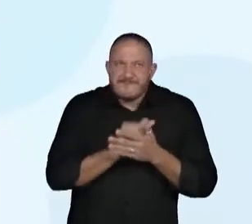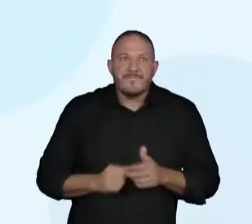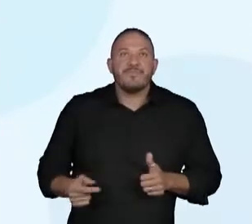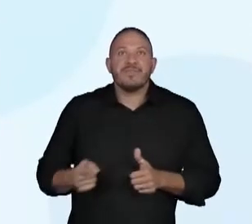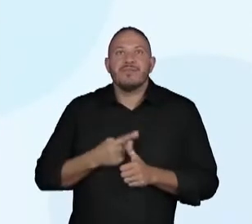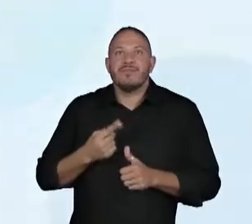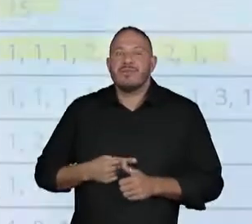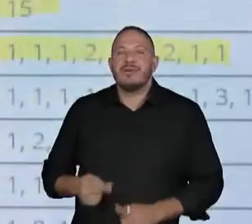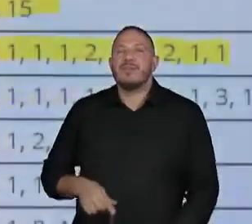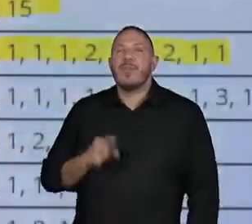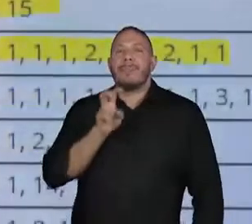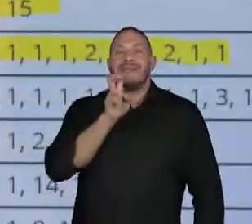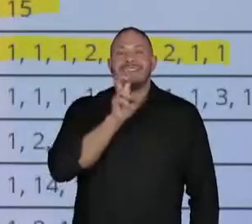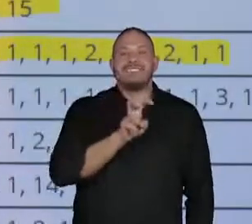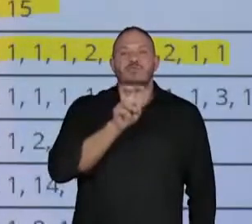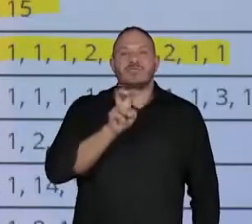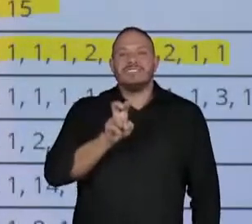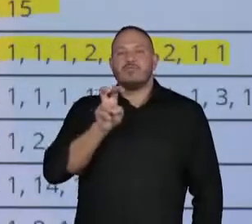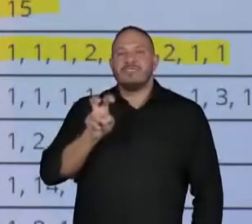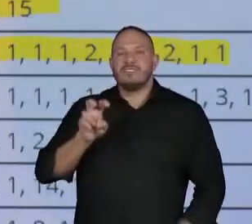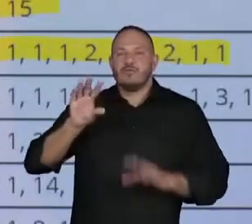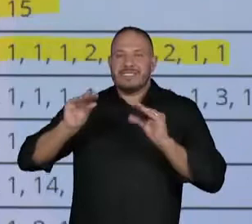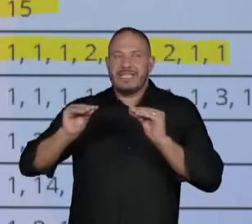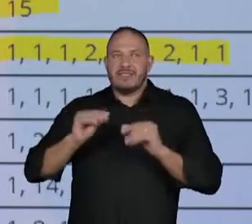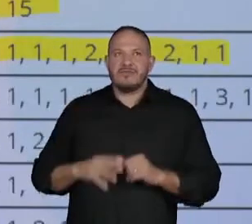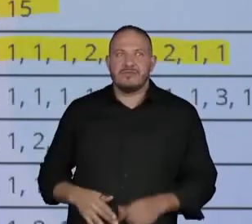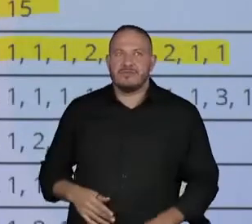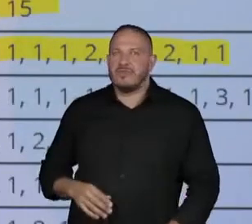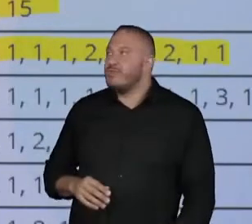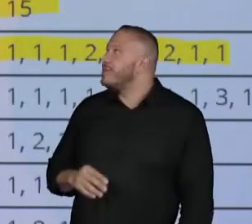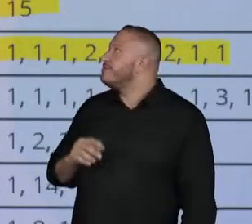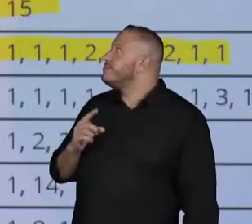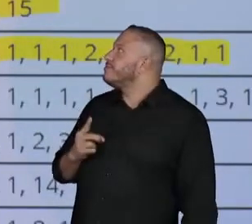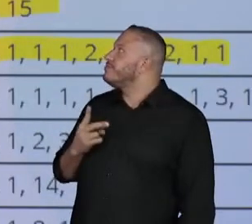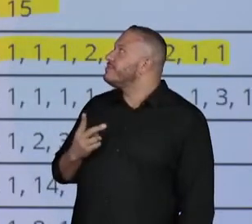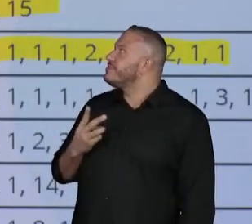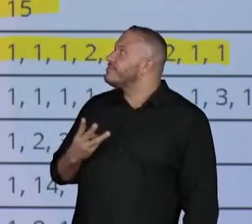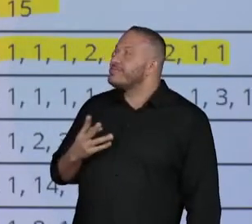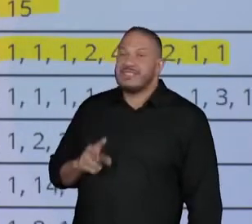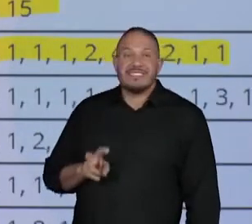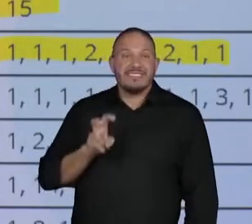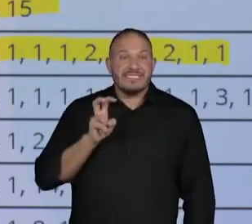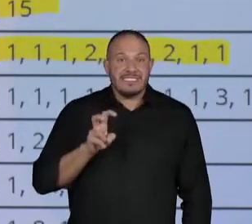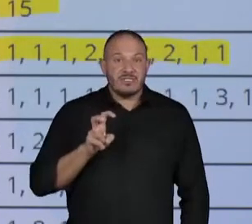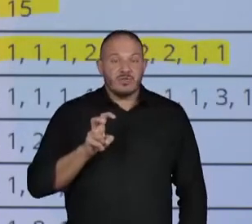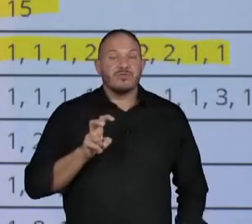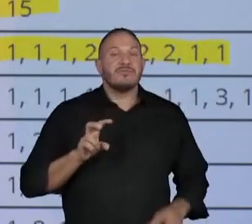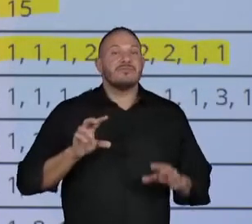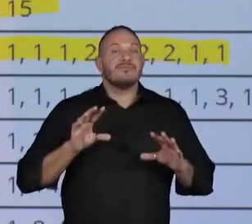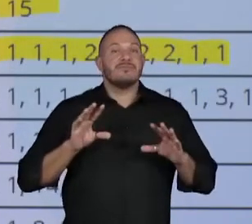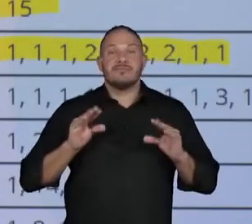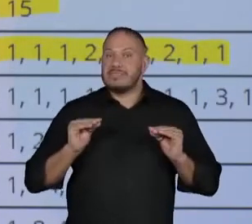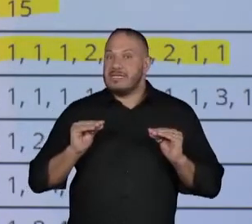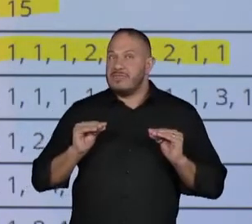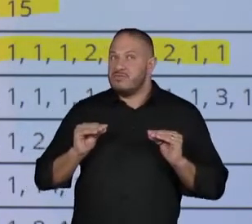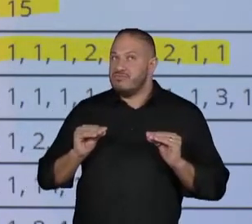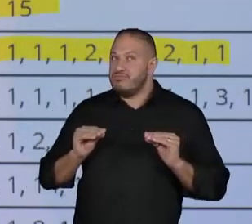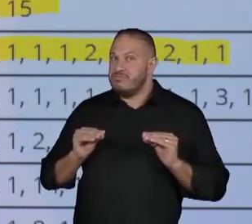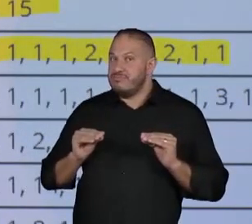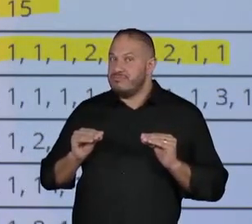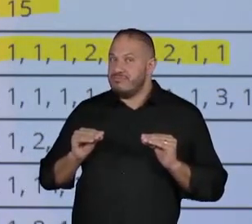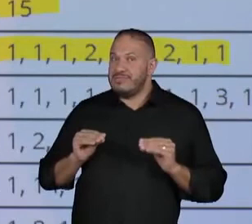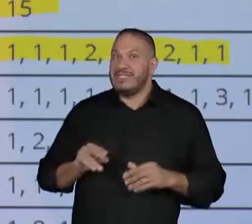5 desligados. Vamos lá, ó. 1, 2, 3, 4, 5 desligados. Isso. Aí,